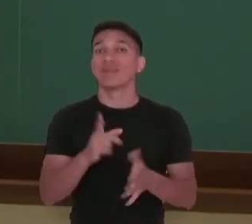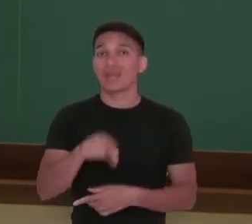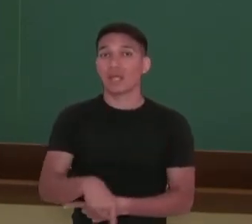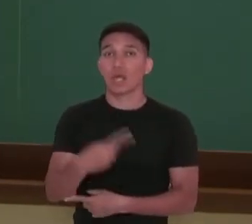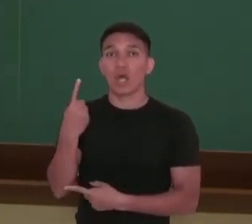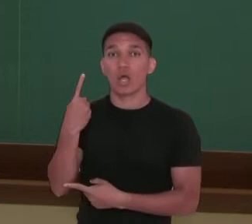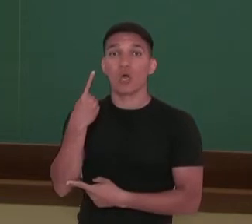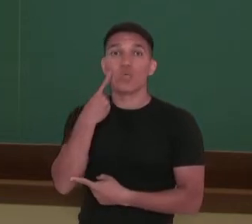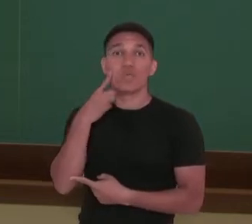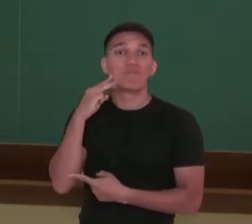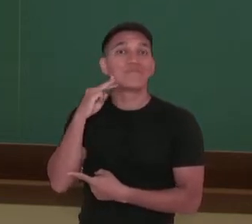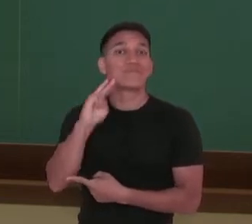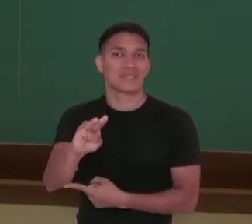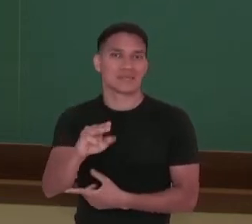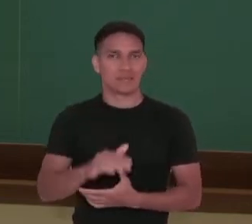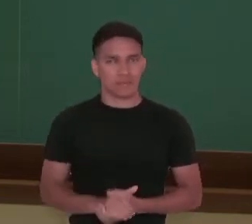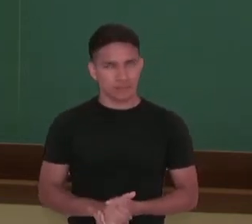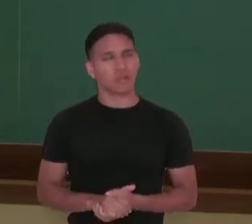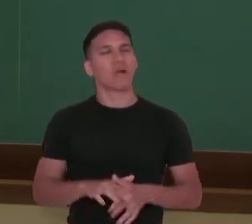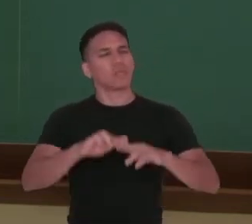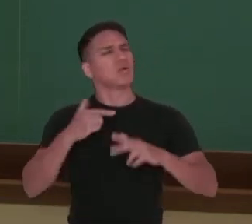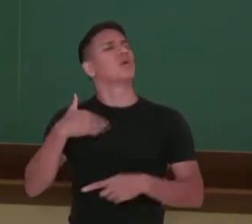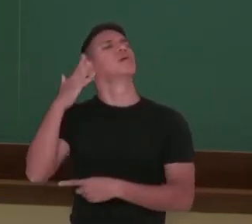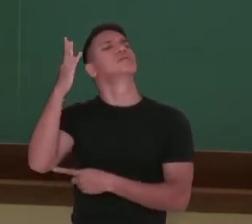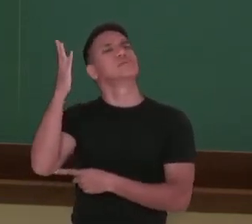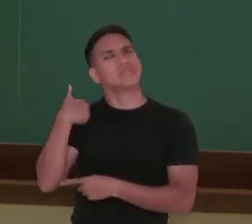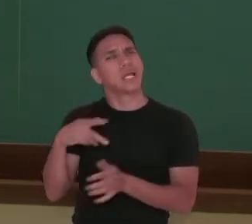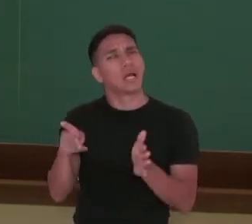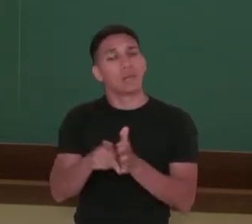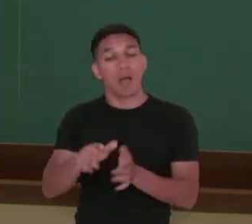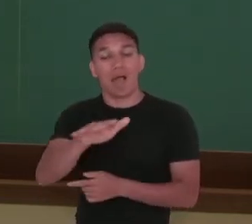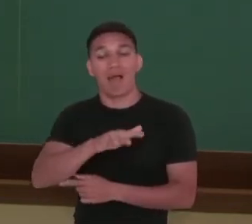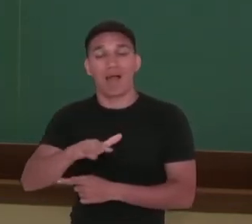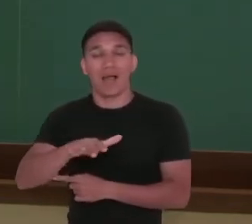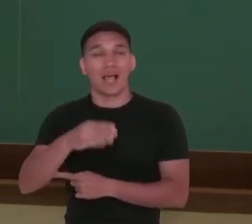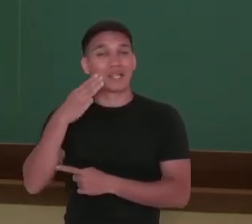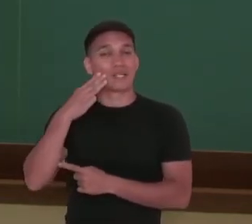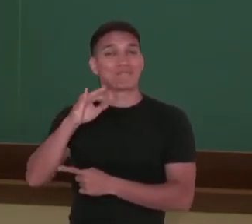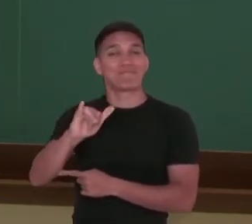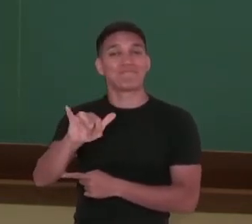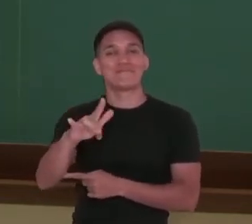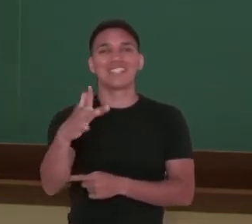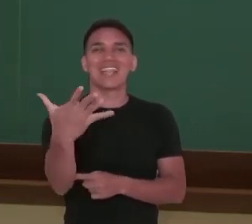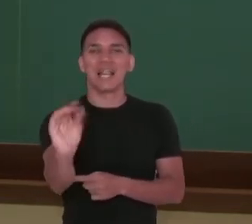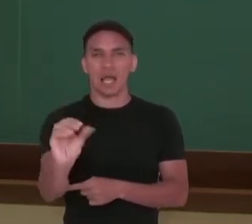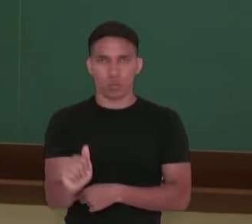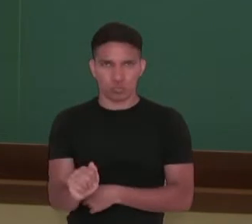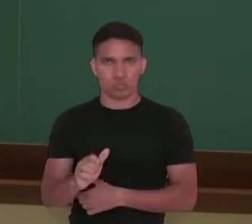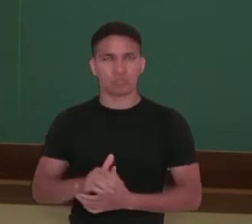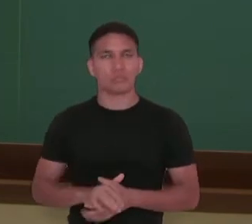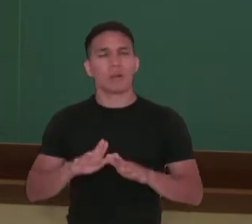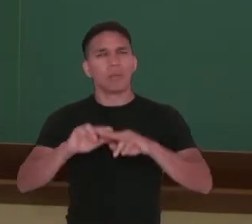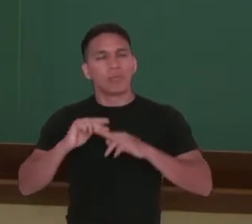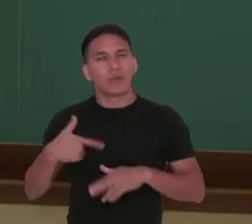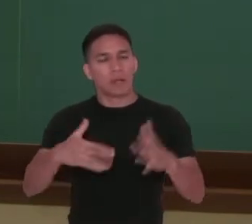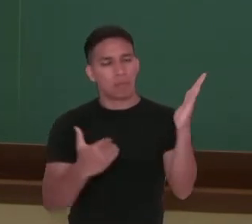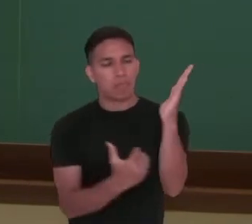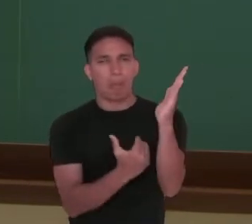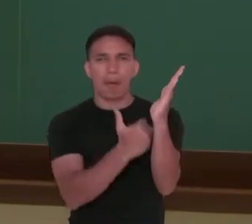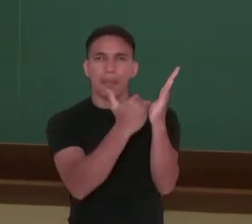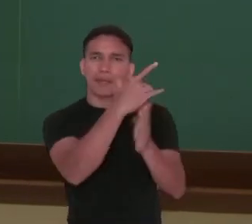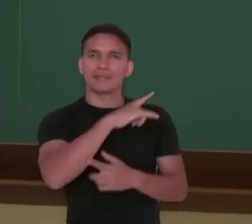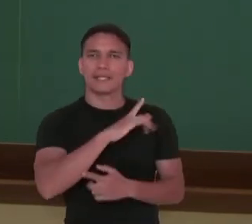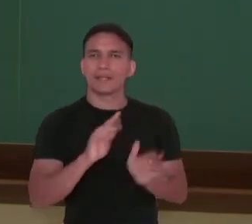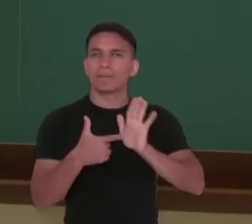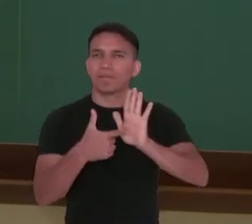milhão. Então, eu sei que essa distância está dando na casa dos milhões. É para isso que serve a ordem de grandeza. Então, veja, isso